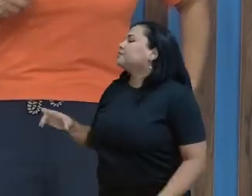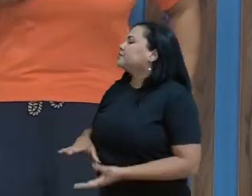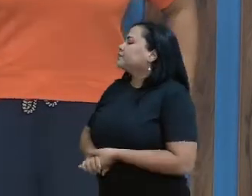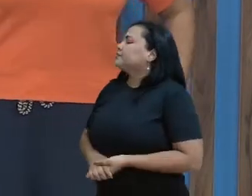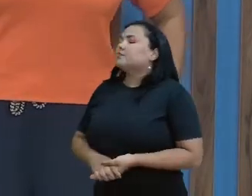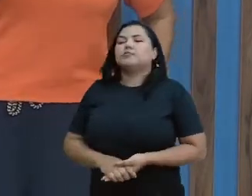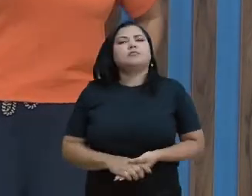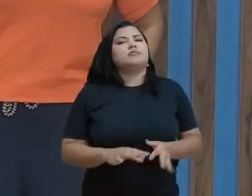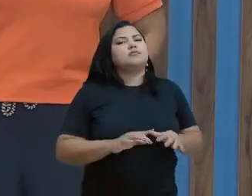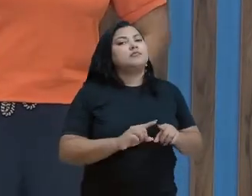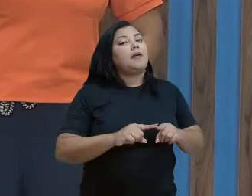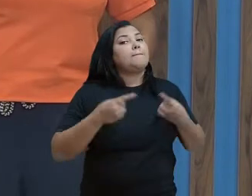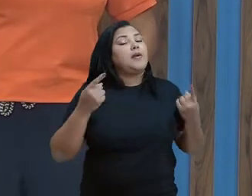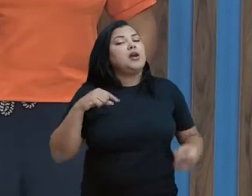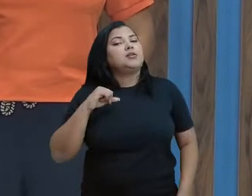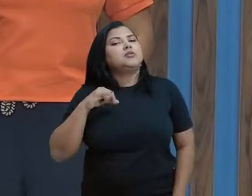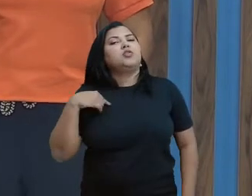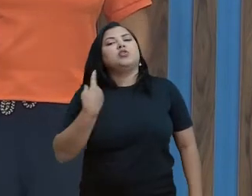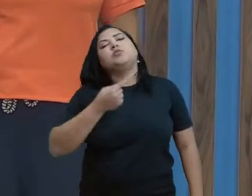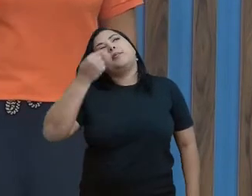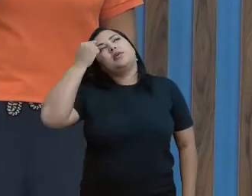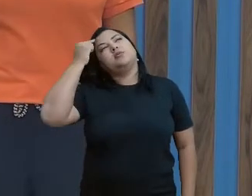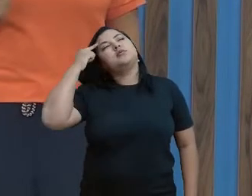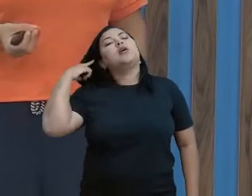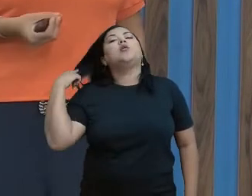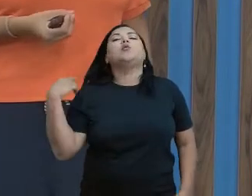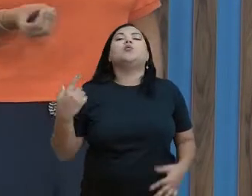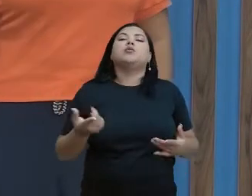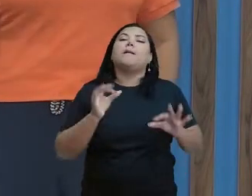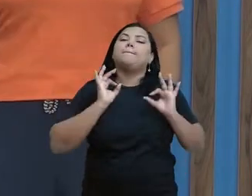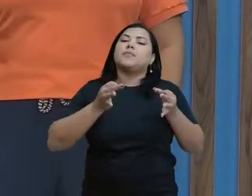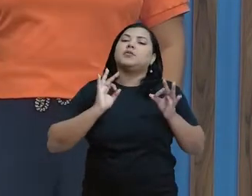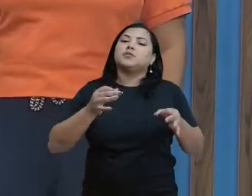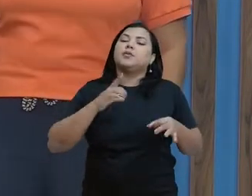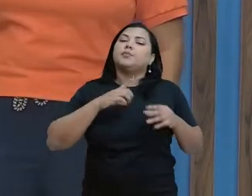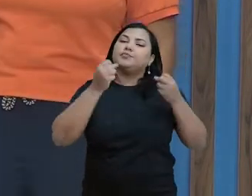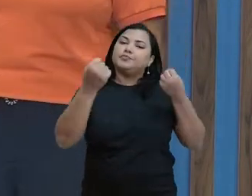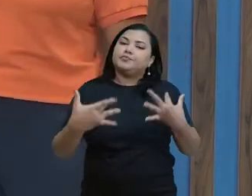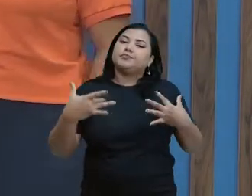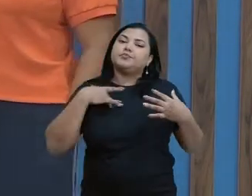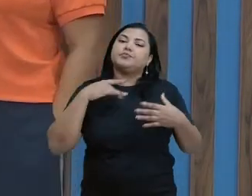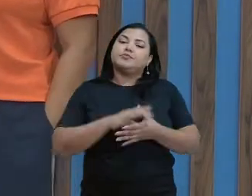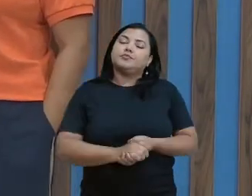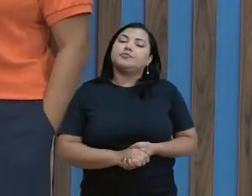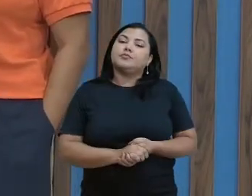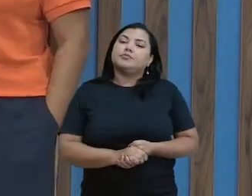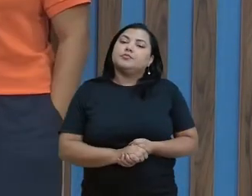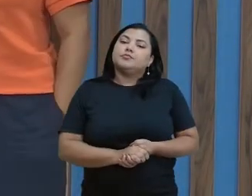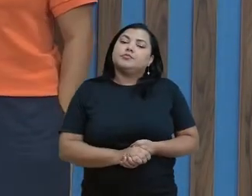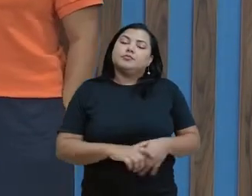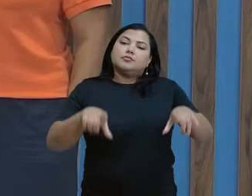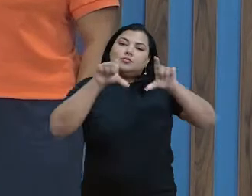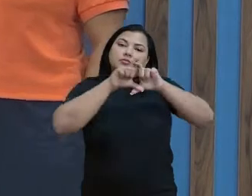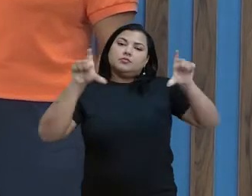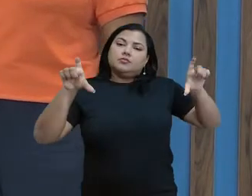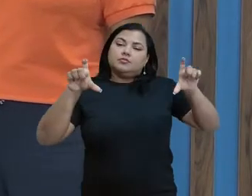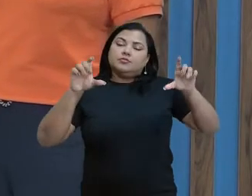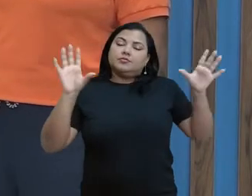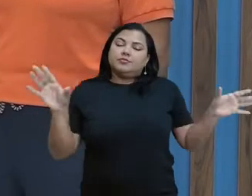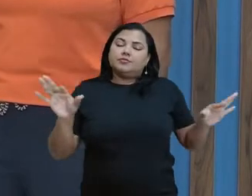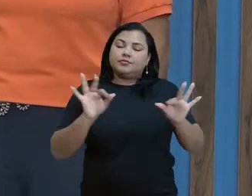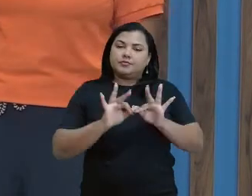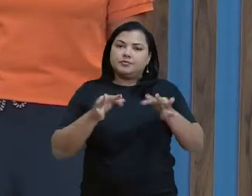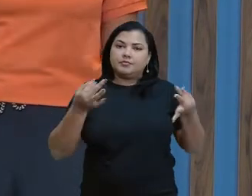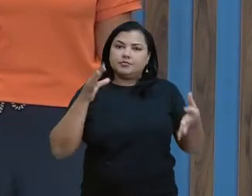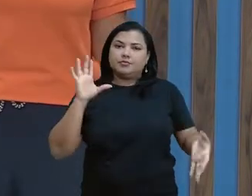pensar em uma definição mais precisa, eu posso dizer que as orações subordinadas adjetivas são aquelas que exercem